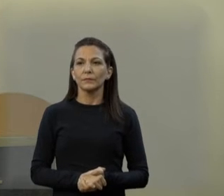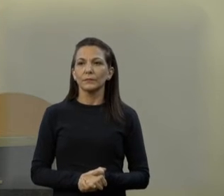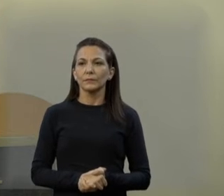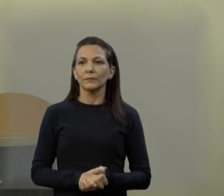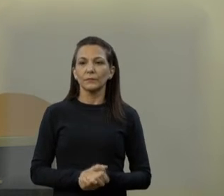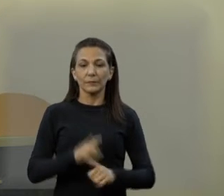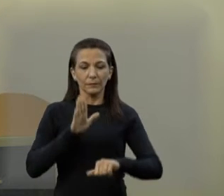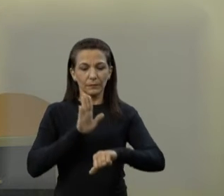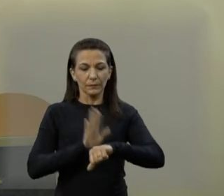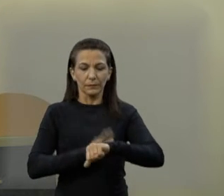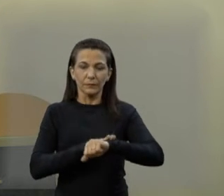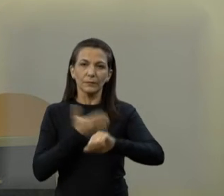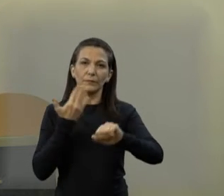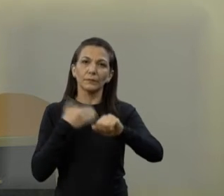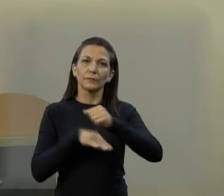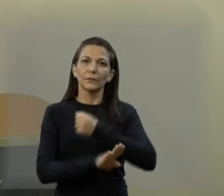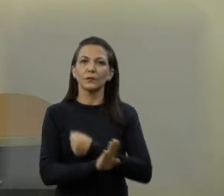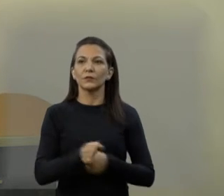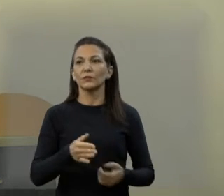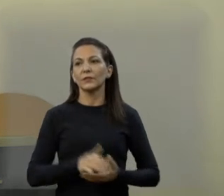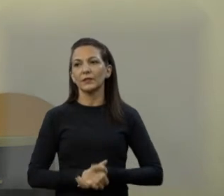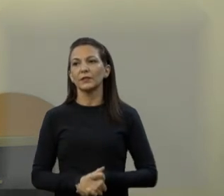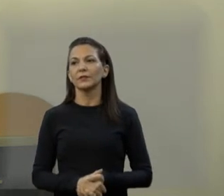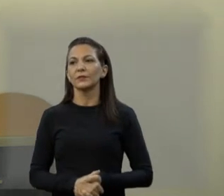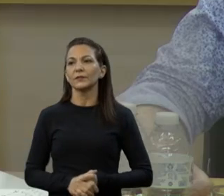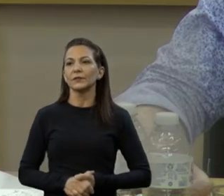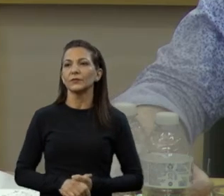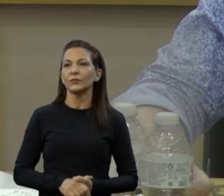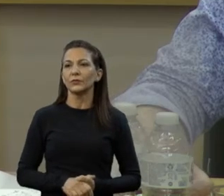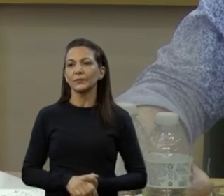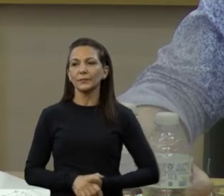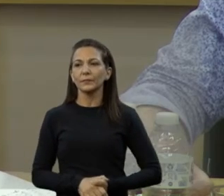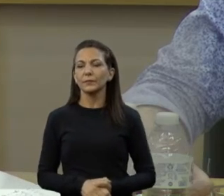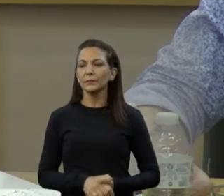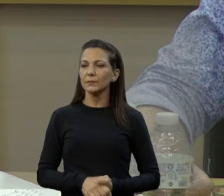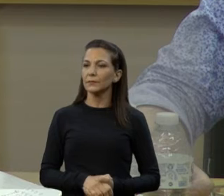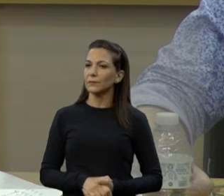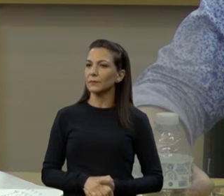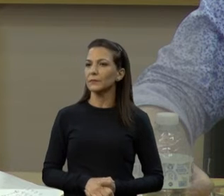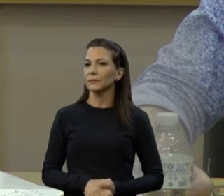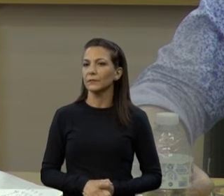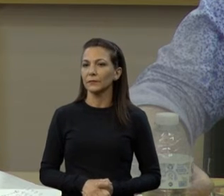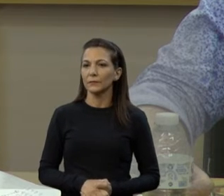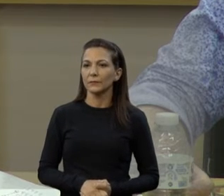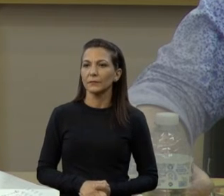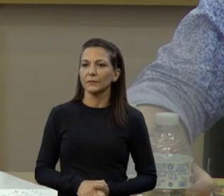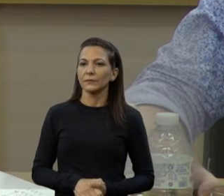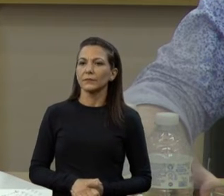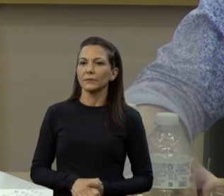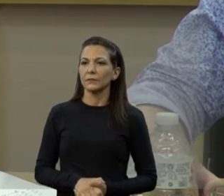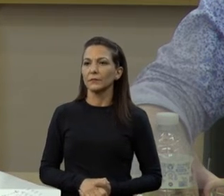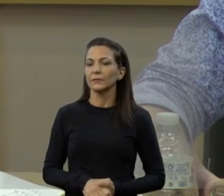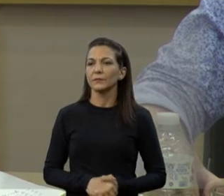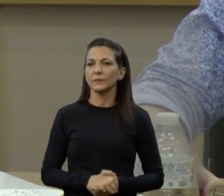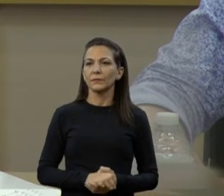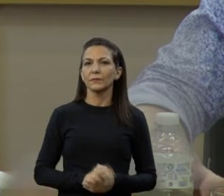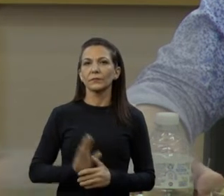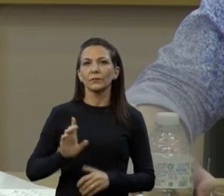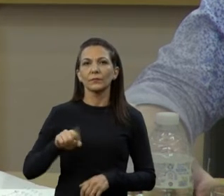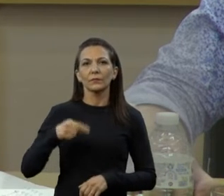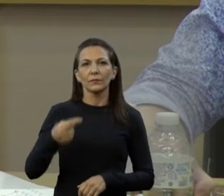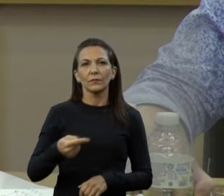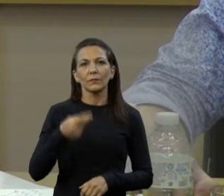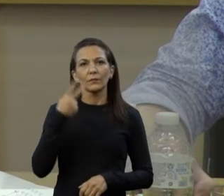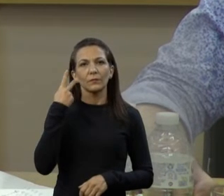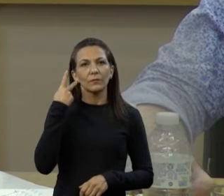eu peço reserva no meu tempo Presidente Obrigado vereador com uma palavra Vereador Guilherme Bianco